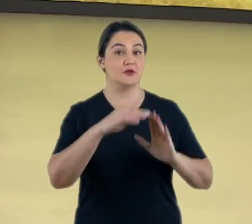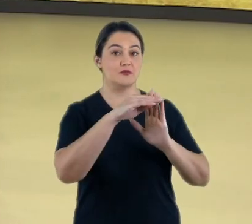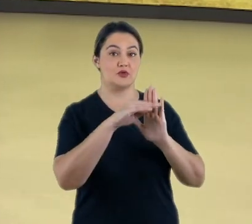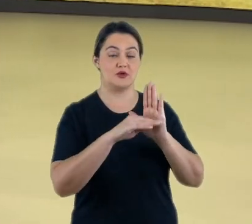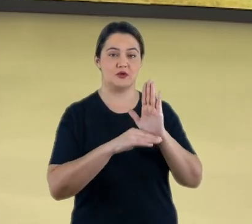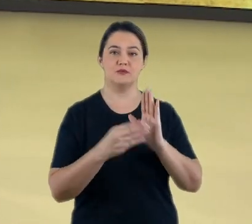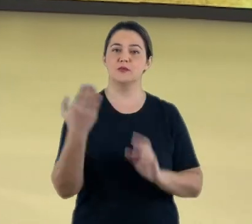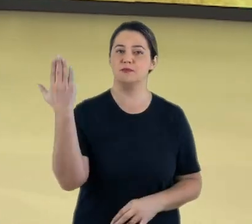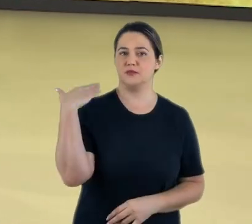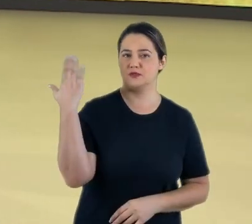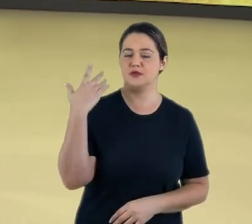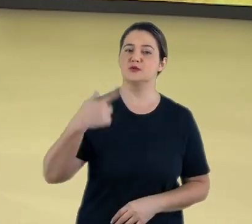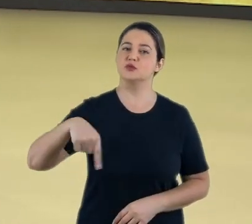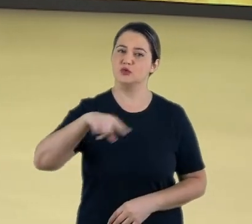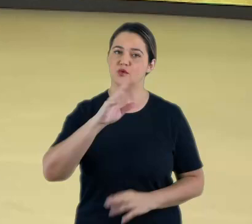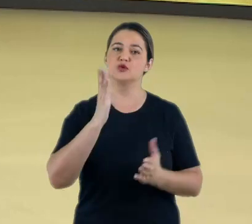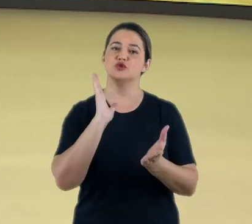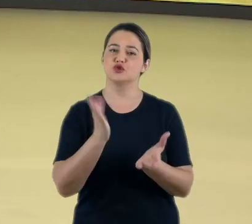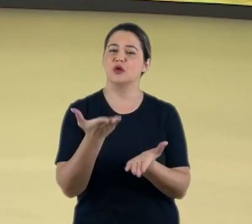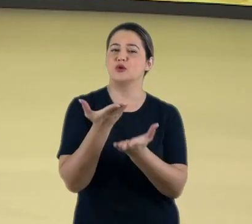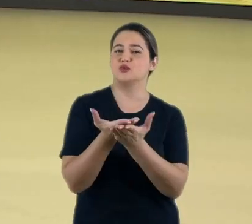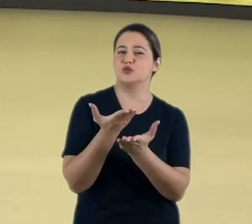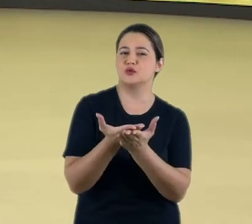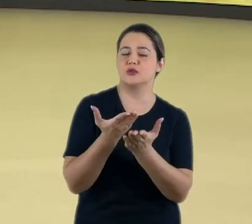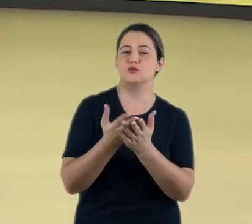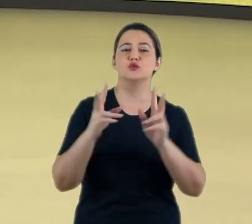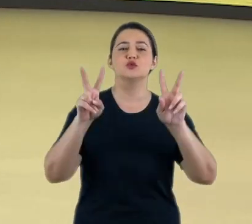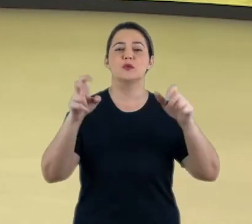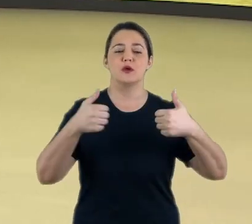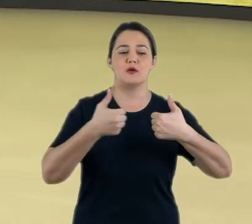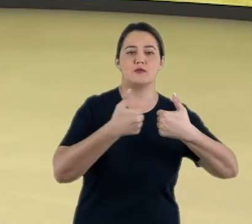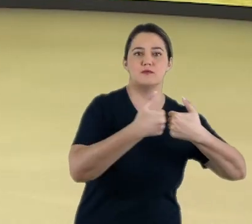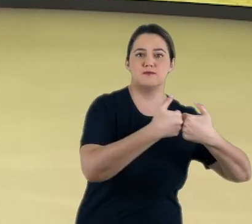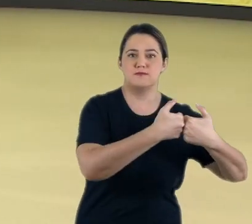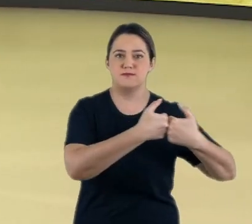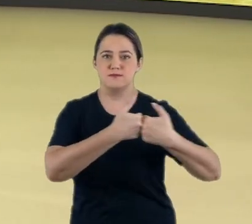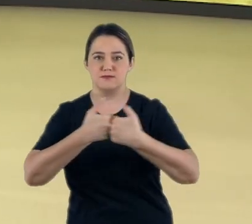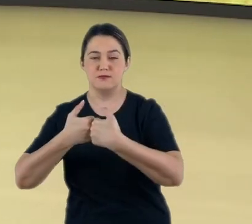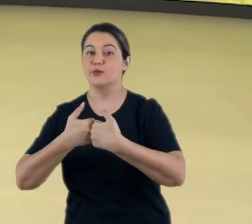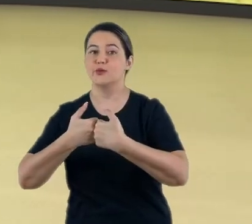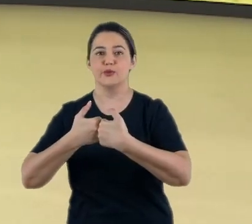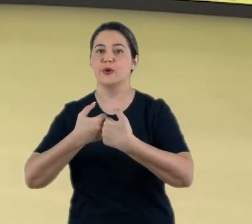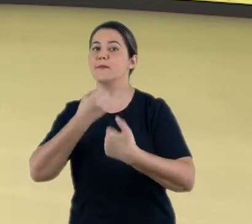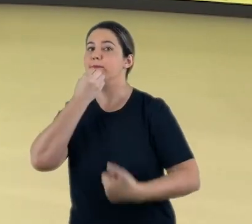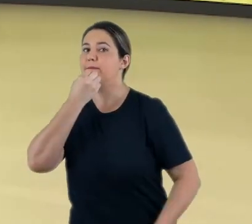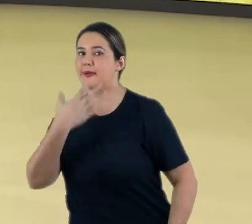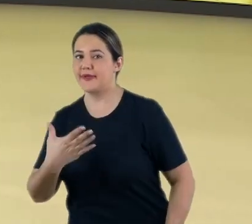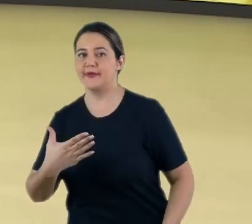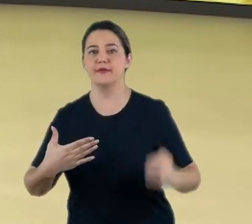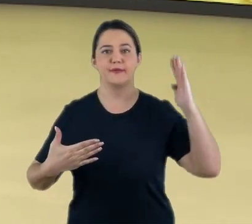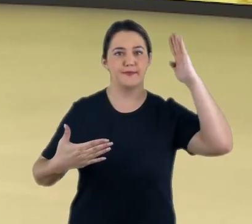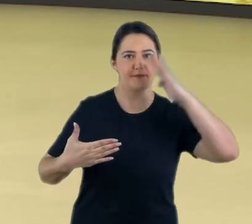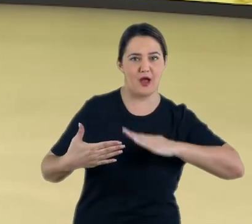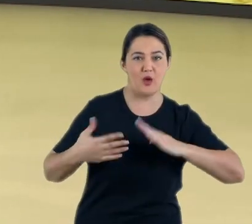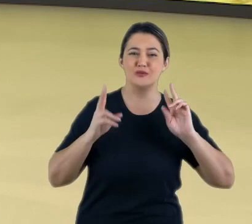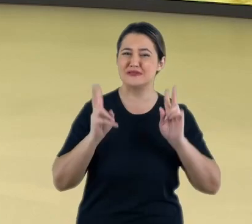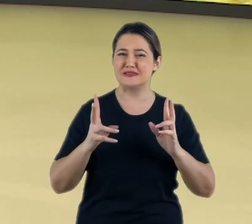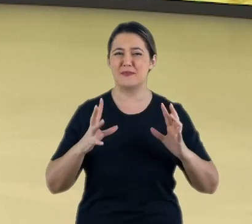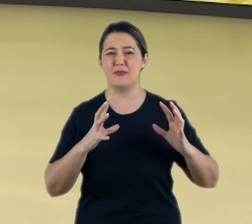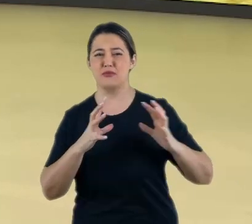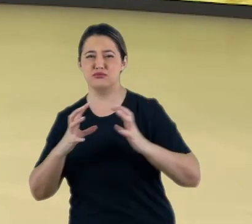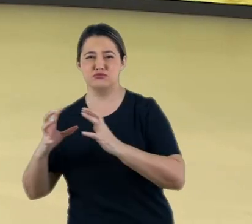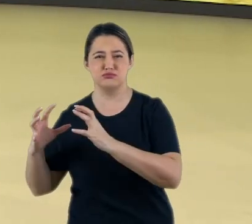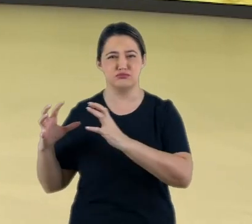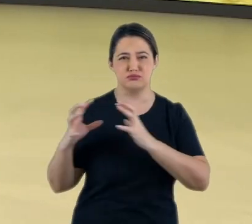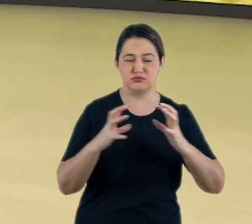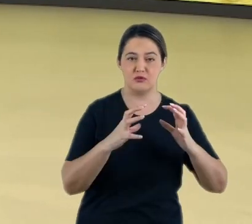No programa anterior, nós vimos bastante sobre o grande conflito cósmico entre as forças do bem e do mal.